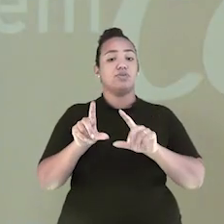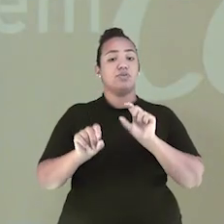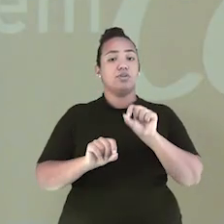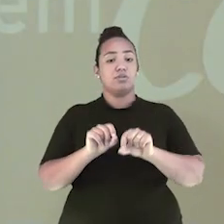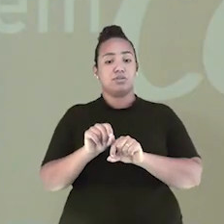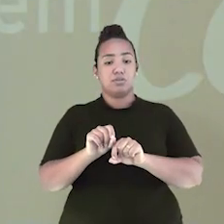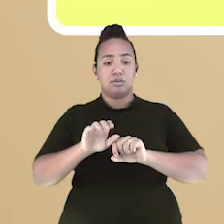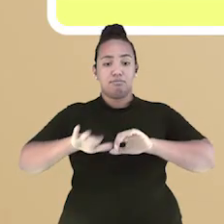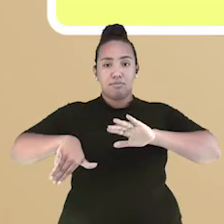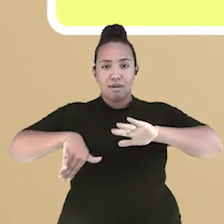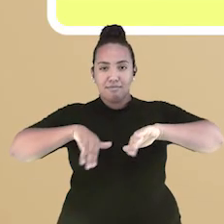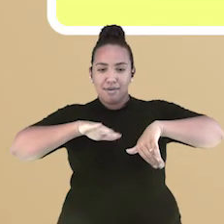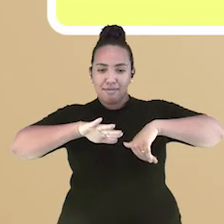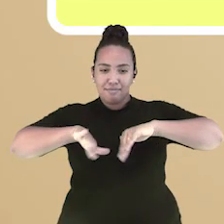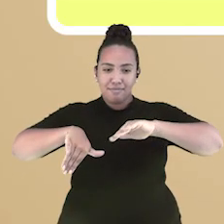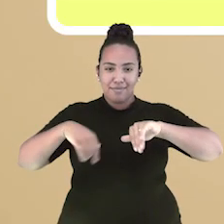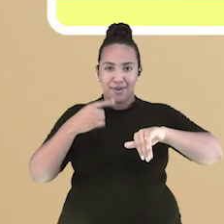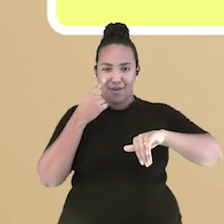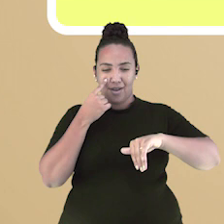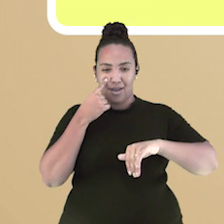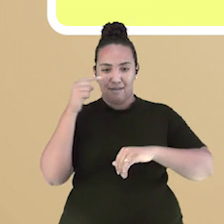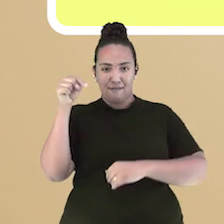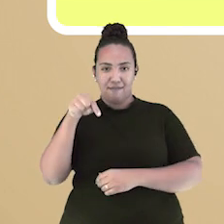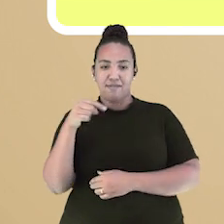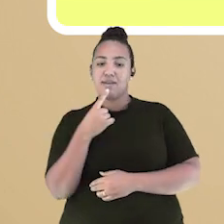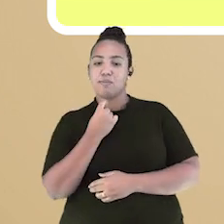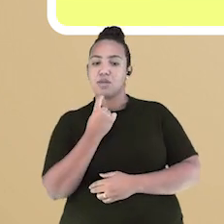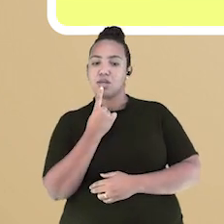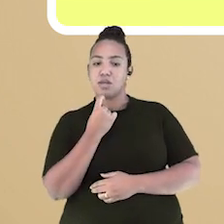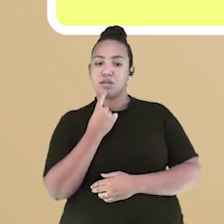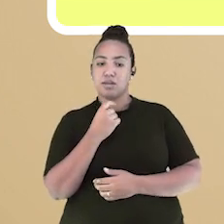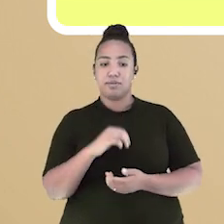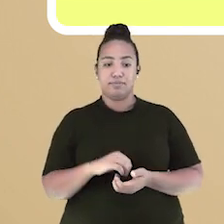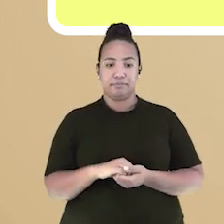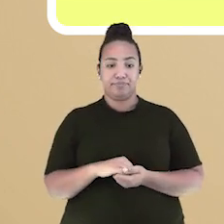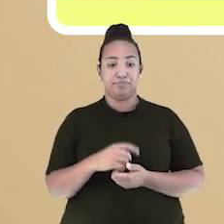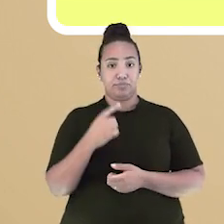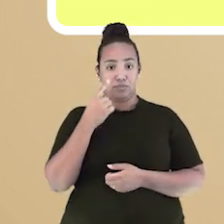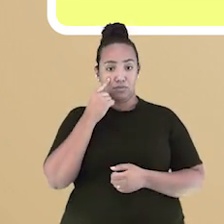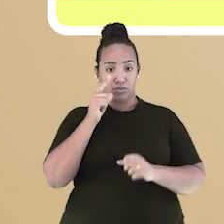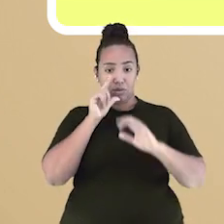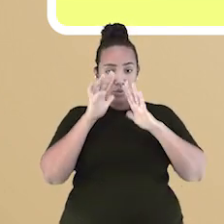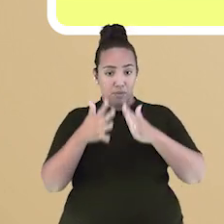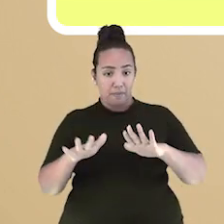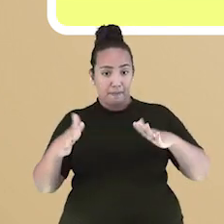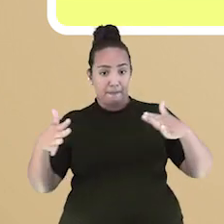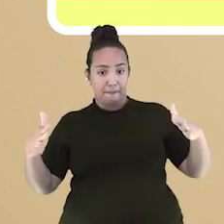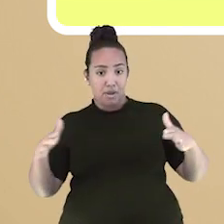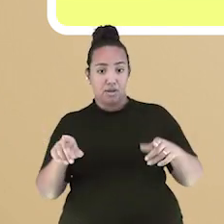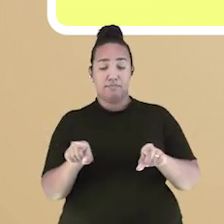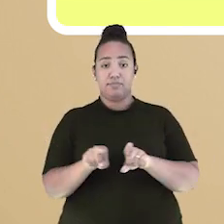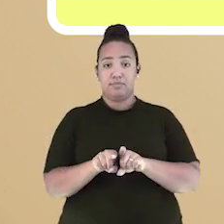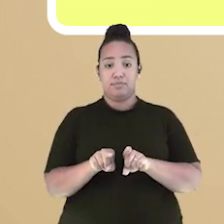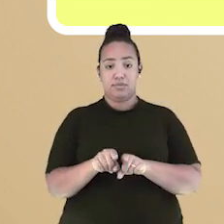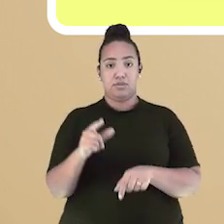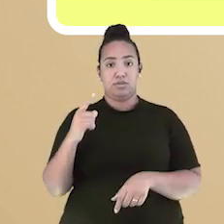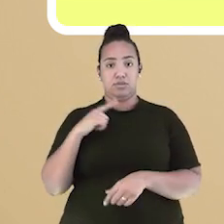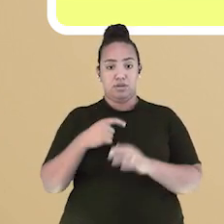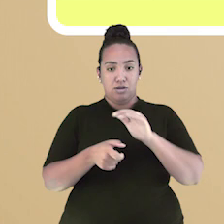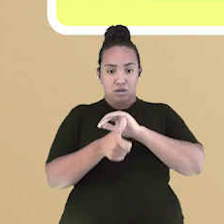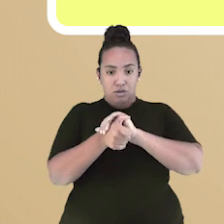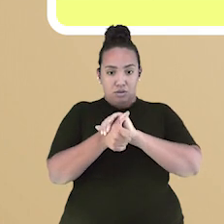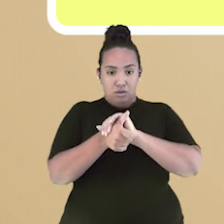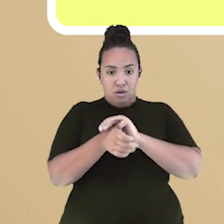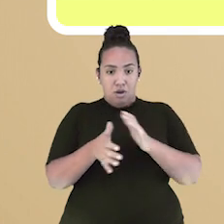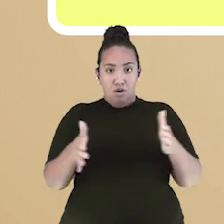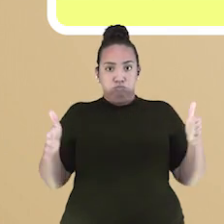ou nadadeiras, aqui nas setas vermelhas, pois temos a tartaruga marinha, que nada no mar, a tartaruga gigante de Galápagos, que é